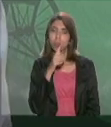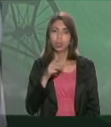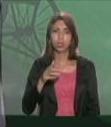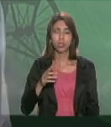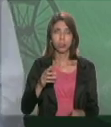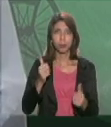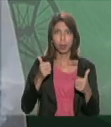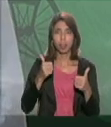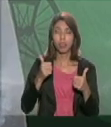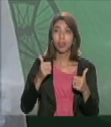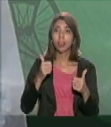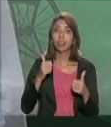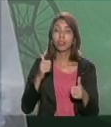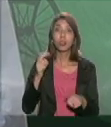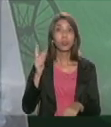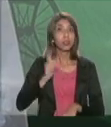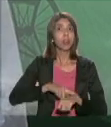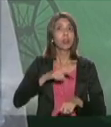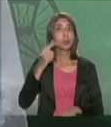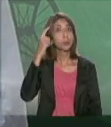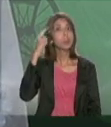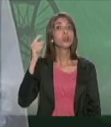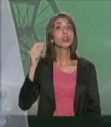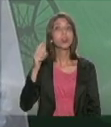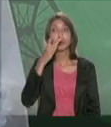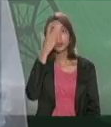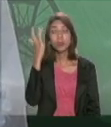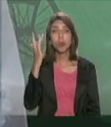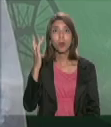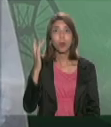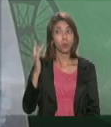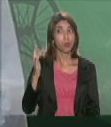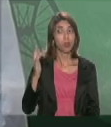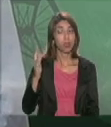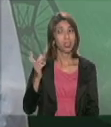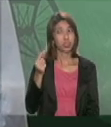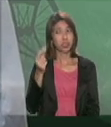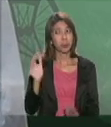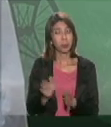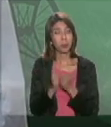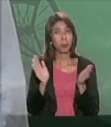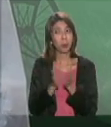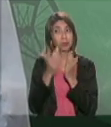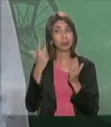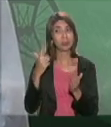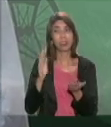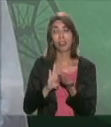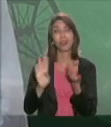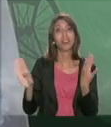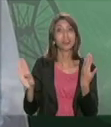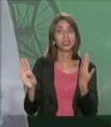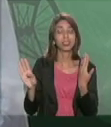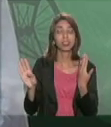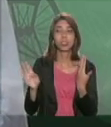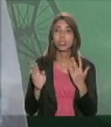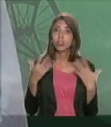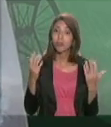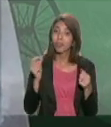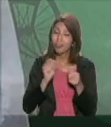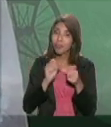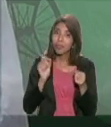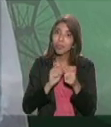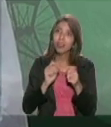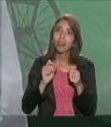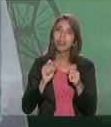uma estrutura, automaticamente o que acontece? Afasta as pessoas de renda menor para chegar ao estádio. Eu acho que quando